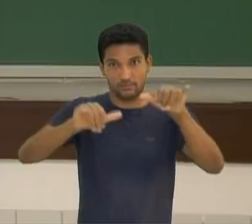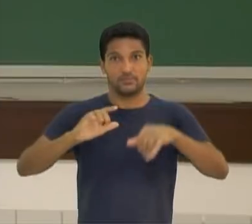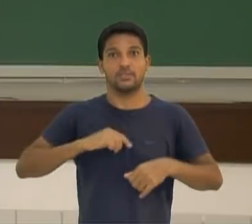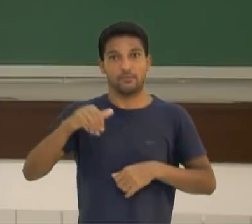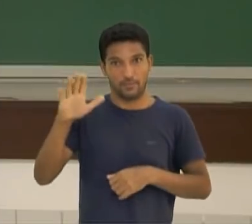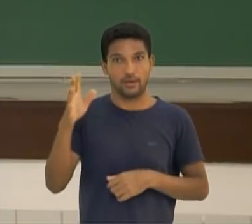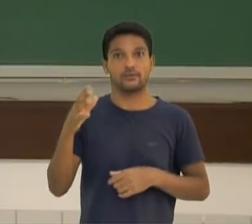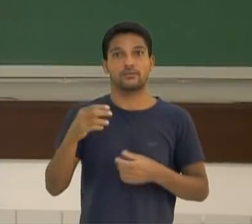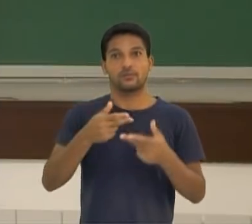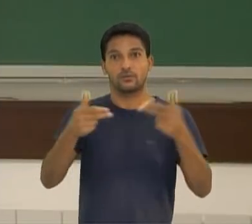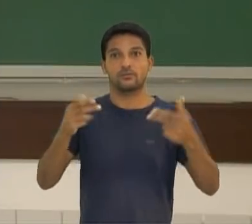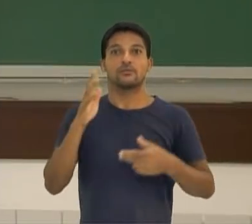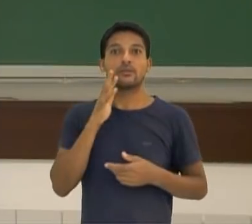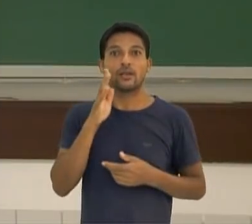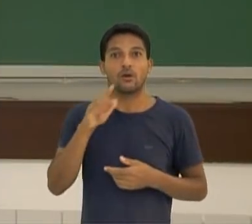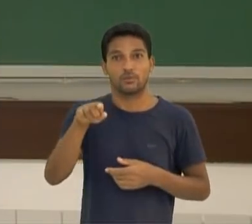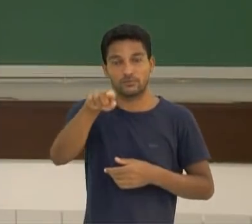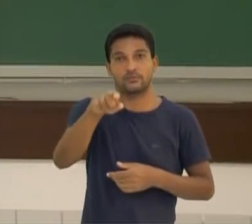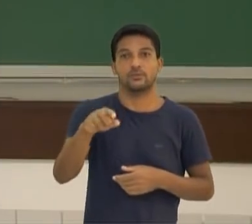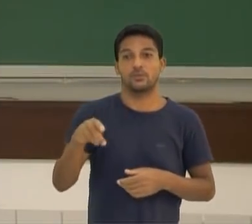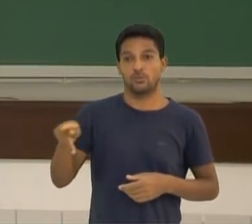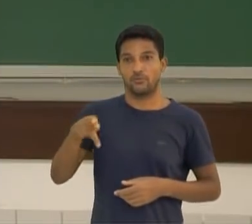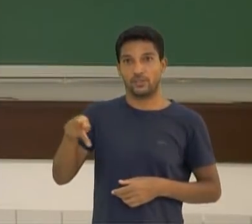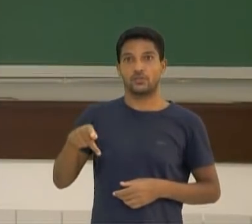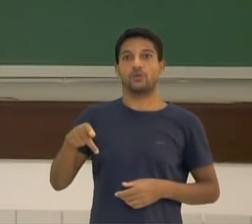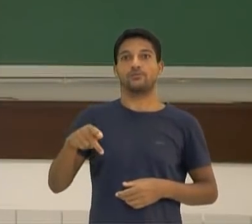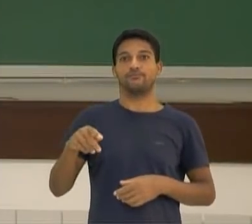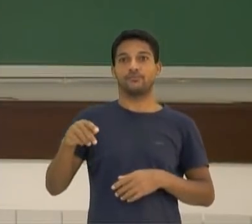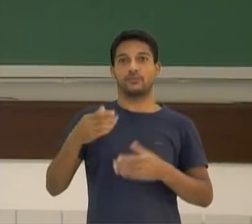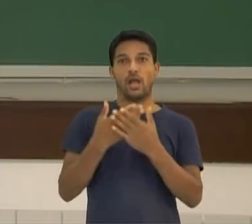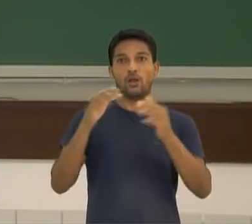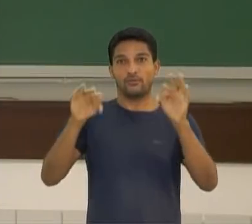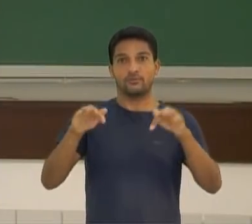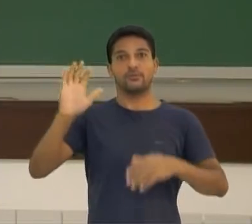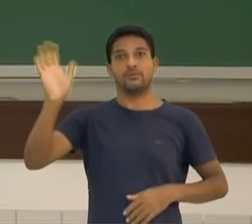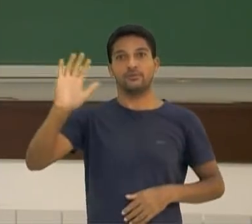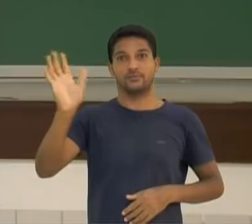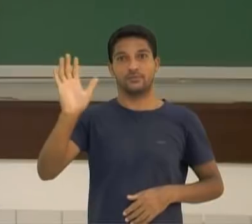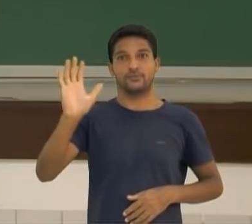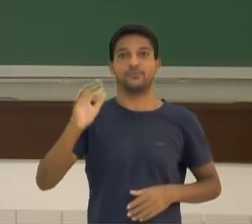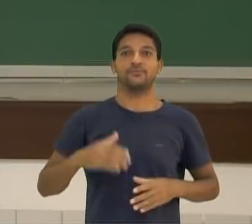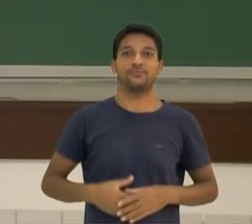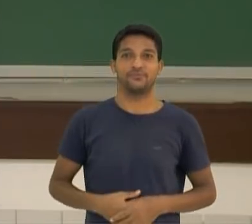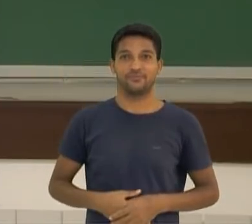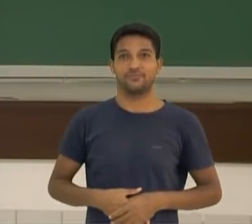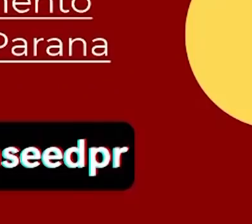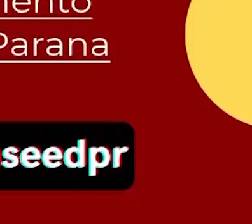para vocês, tá bom? O professor Robert vai ficando por aqui, até a próxima, se Deus quiser. Tchau, tchau, pessoal!